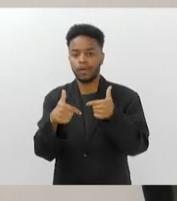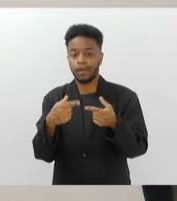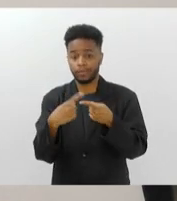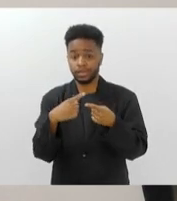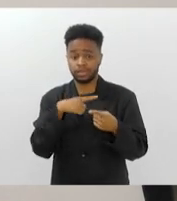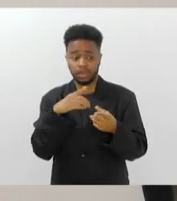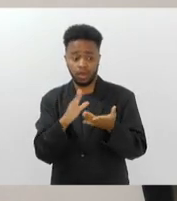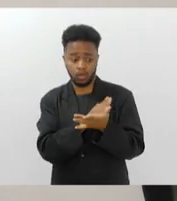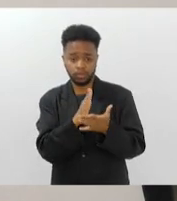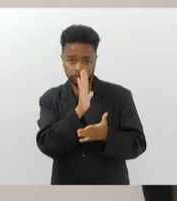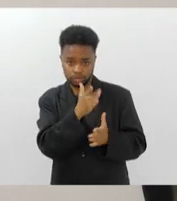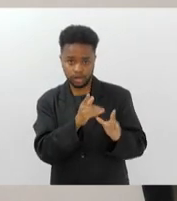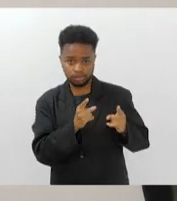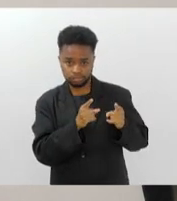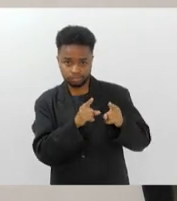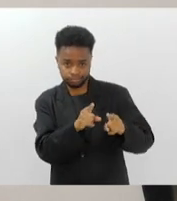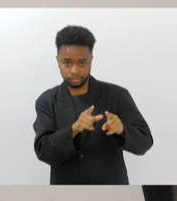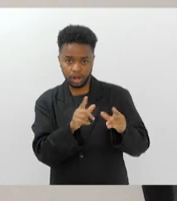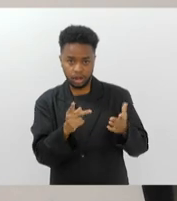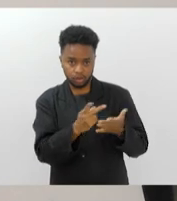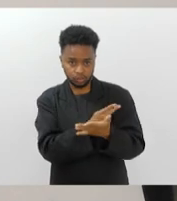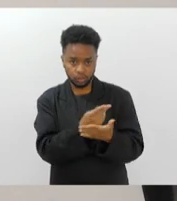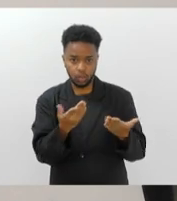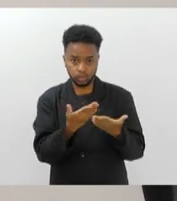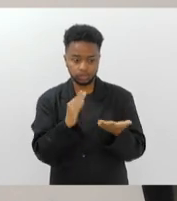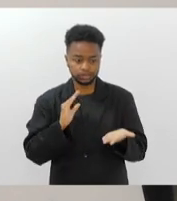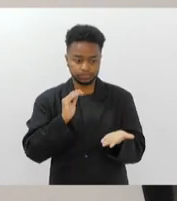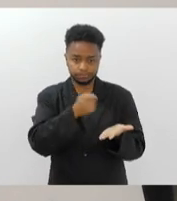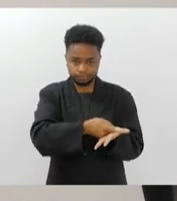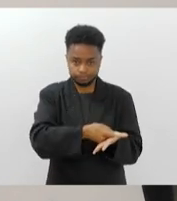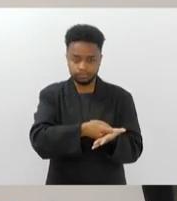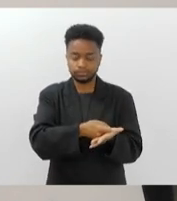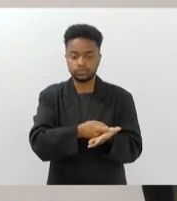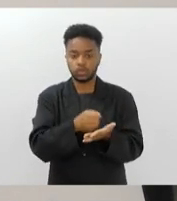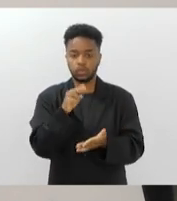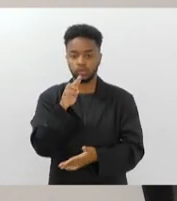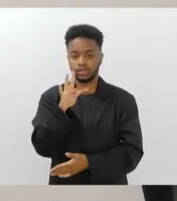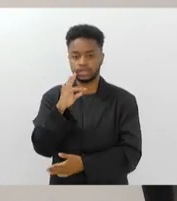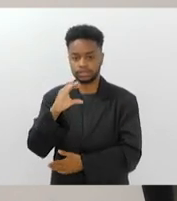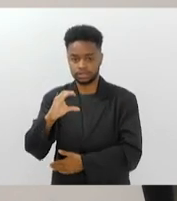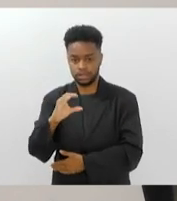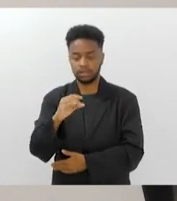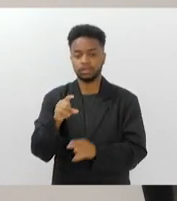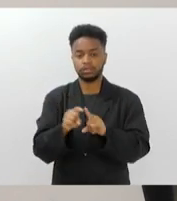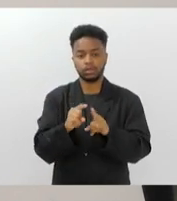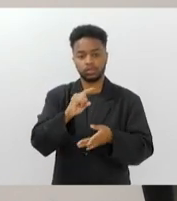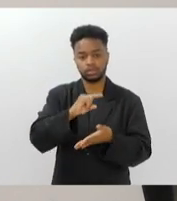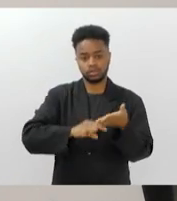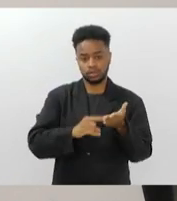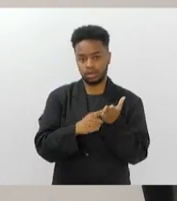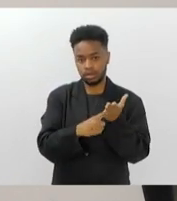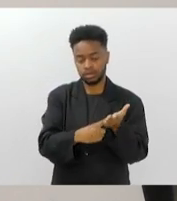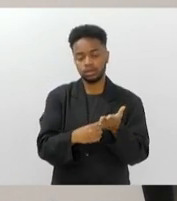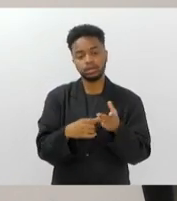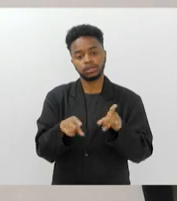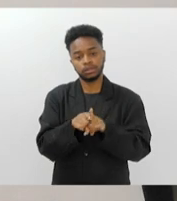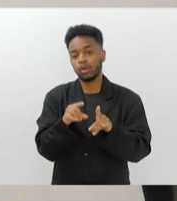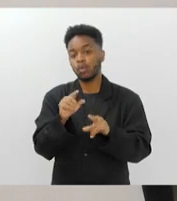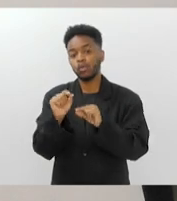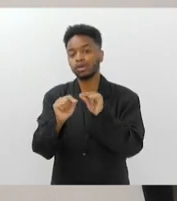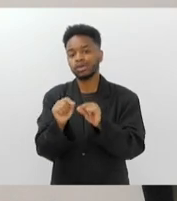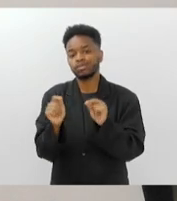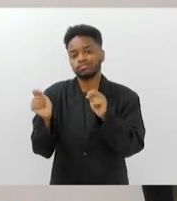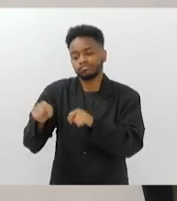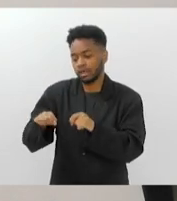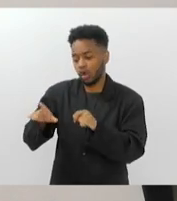sendo eh hoje custeadas pelo plano pelo TC pelo termo de cooperação poderiam ser incluídas